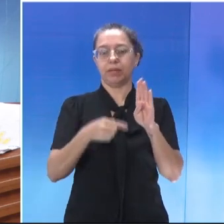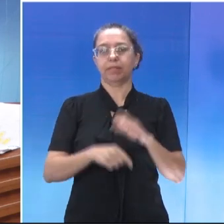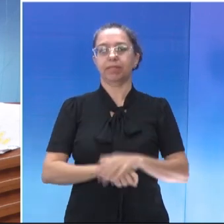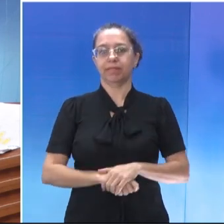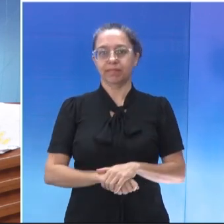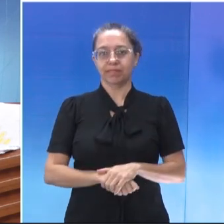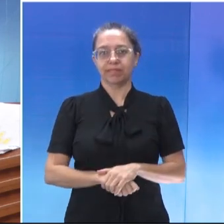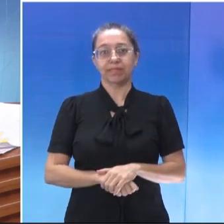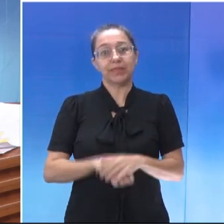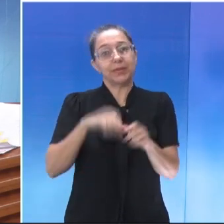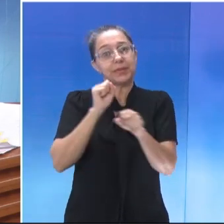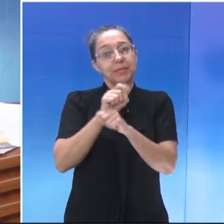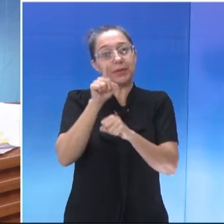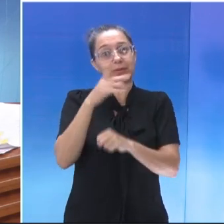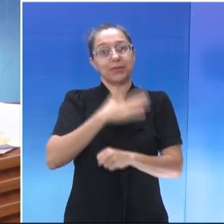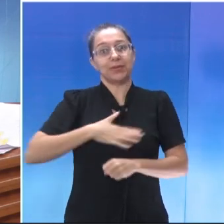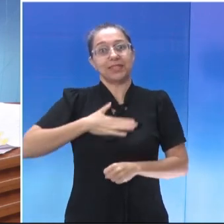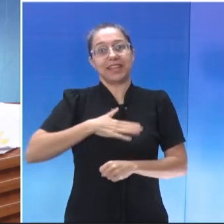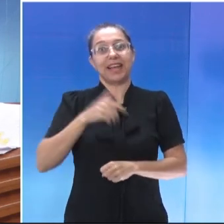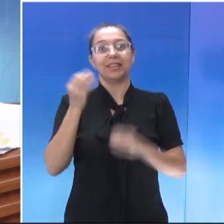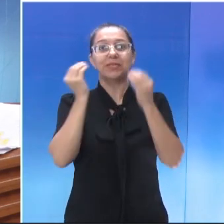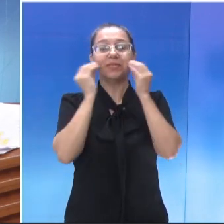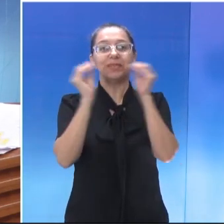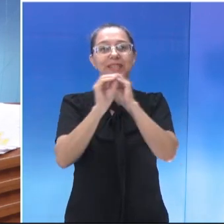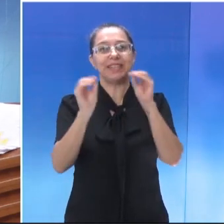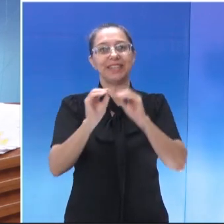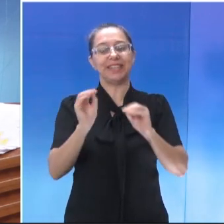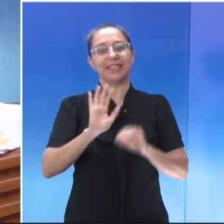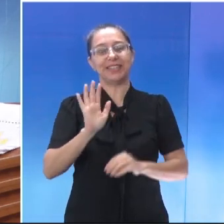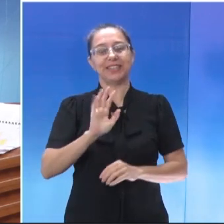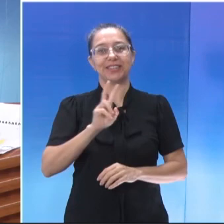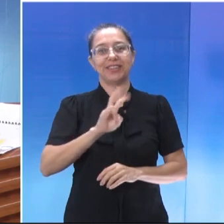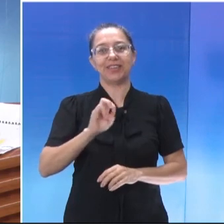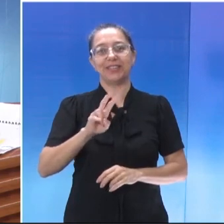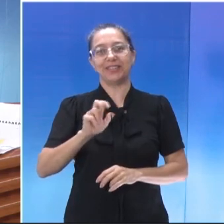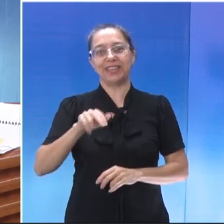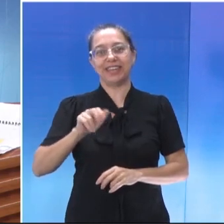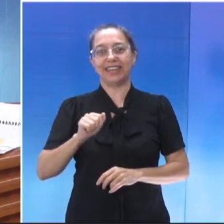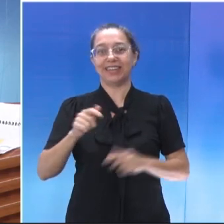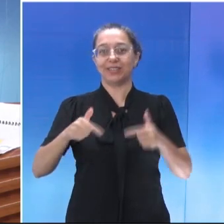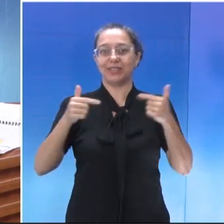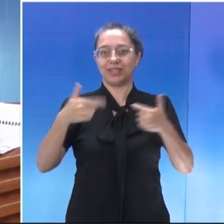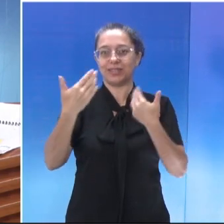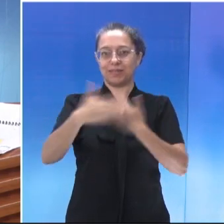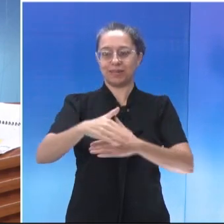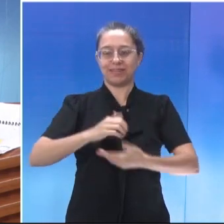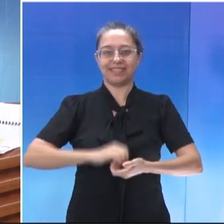bola. Espero que vocês tenham gostado, tá? Um beijo da professora Vivi. Sucesso na prova aí.